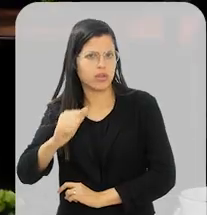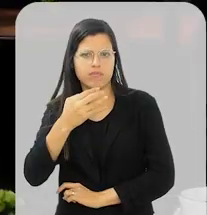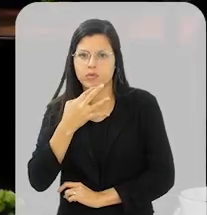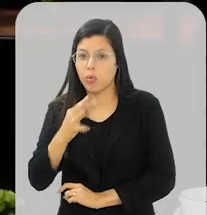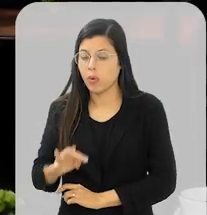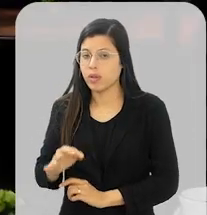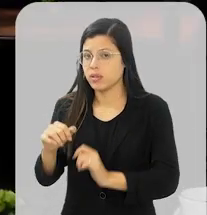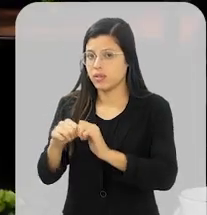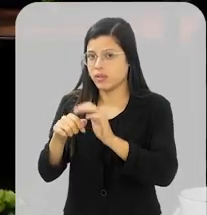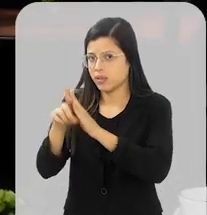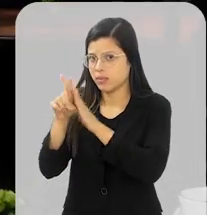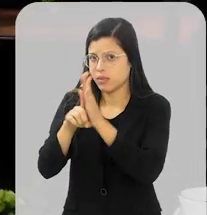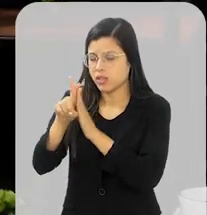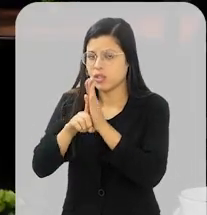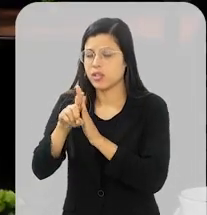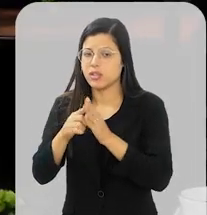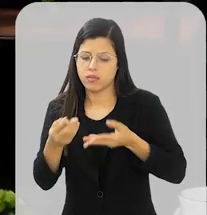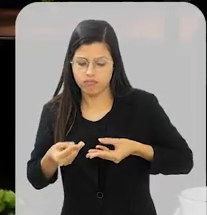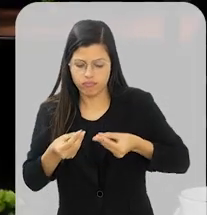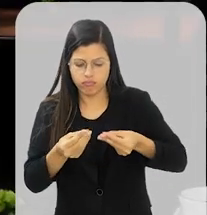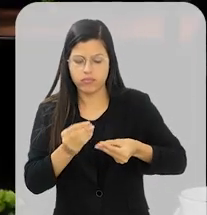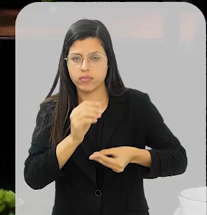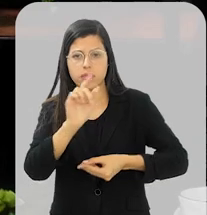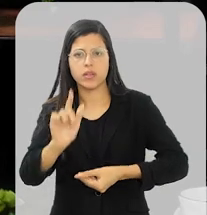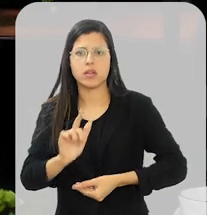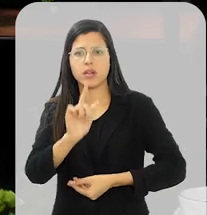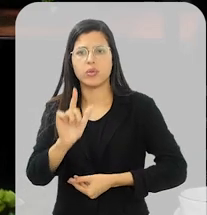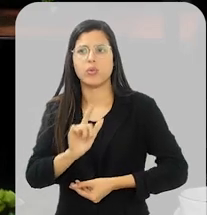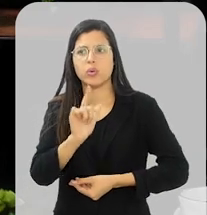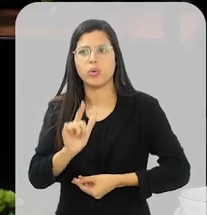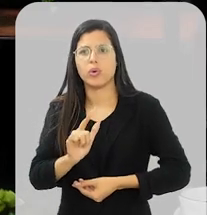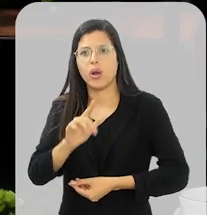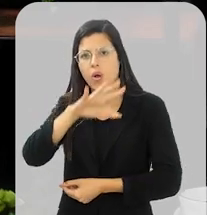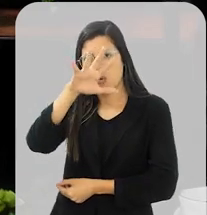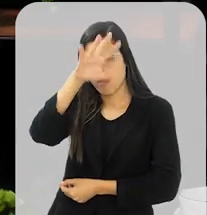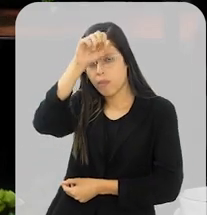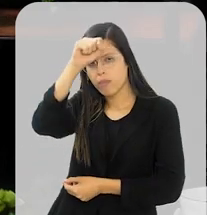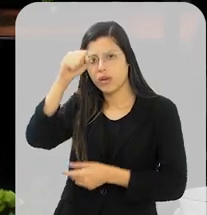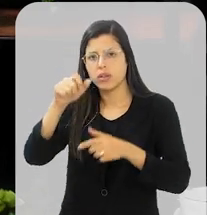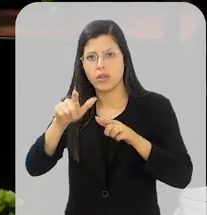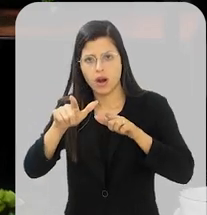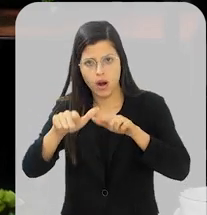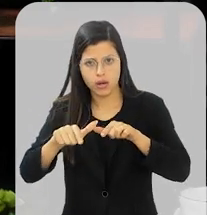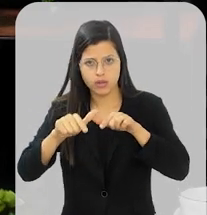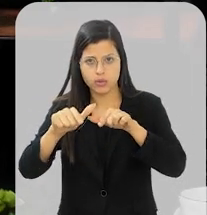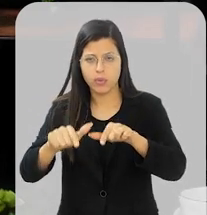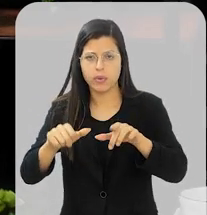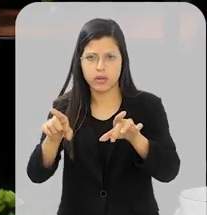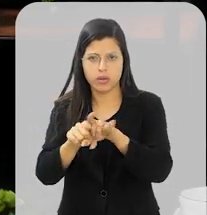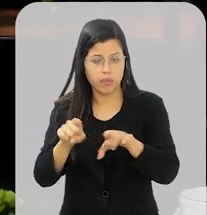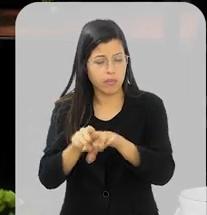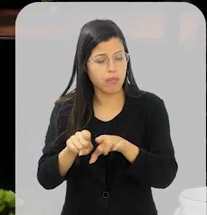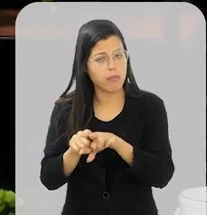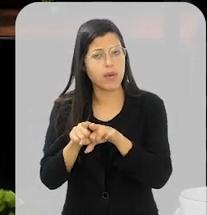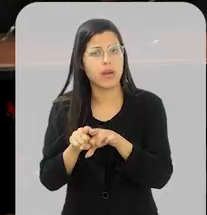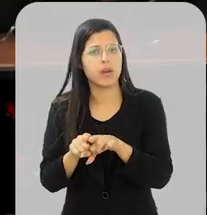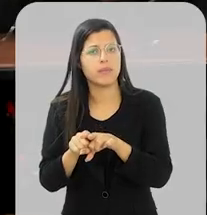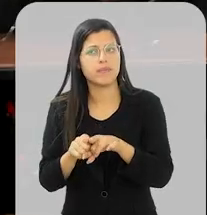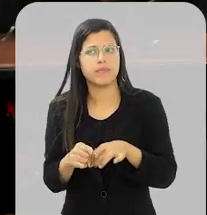e leva a literatura desse segmento e é bem procurado também. Umbanda, Candomblé também é bem